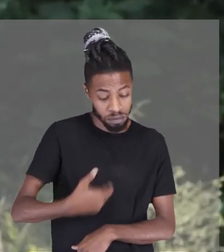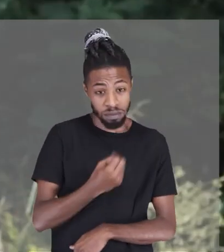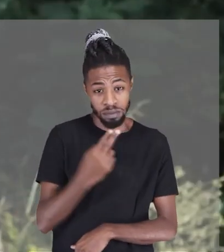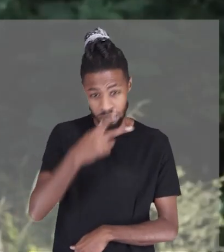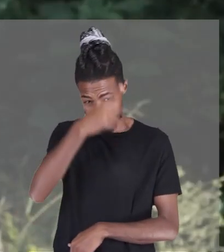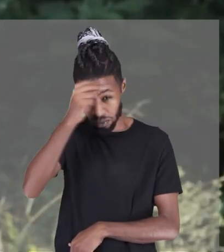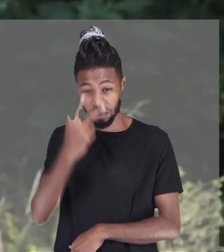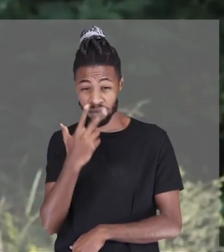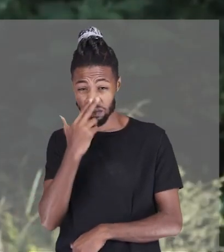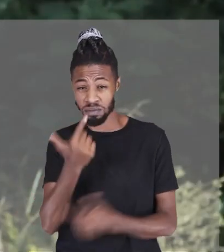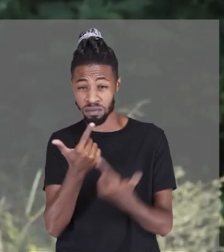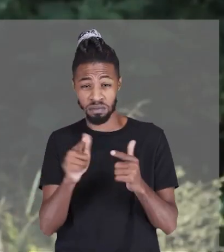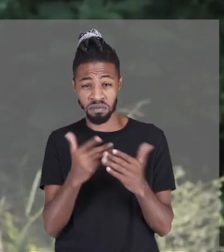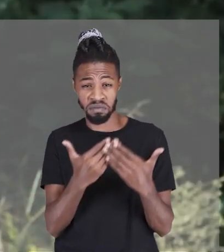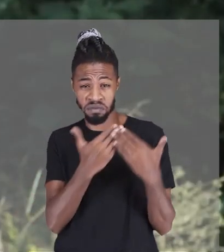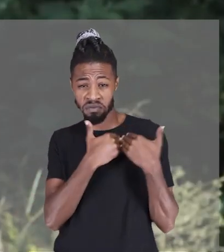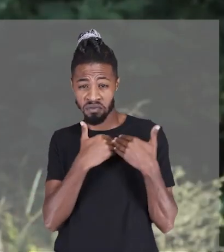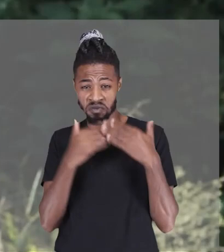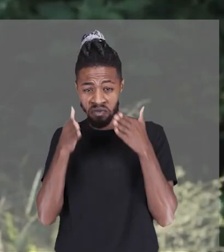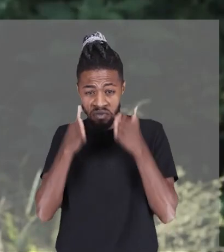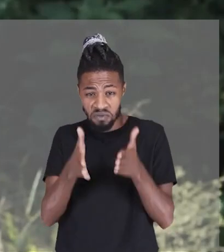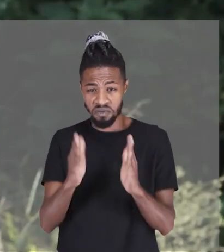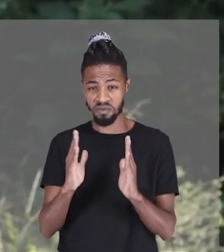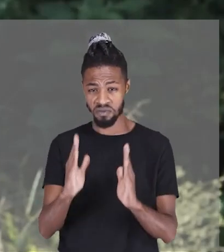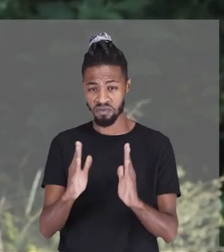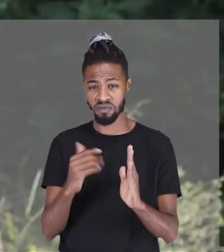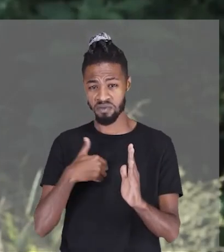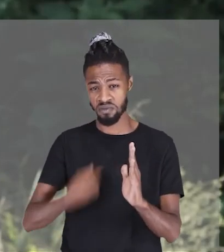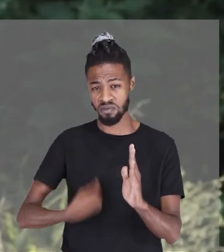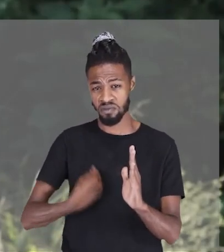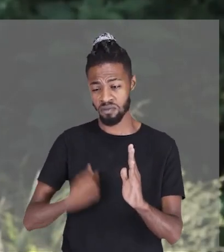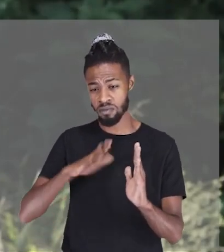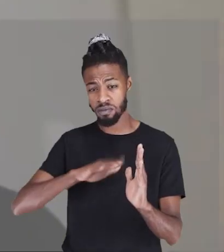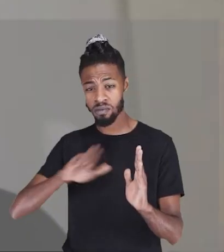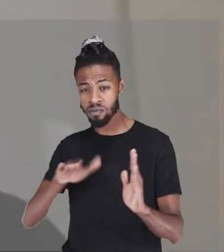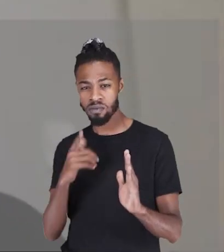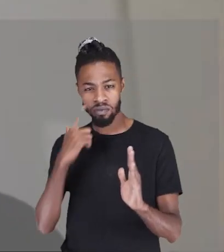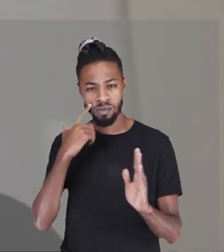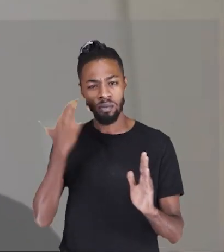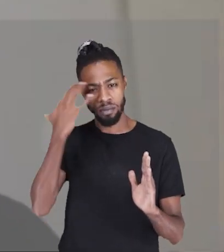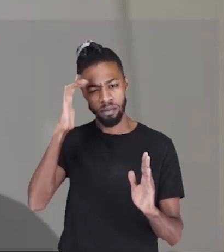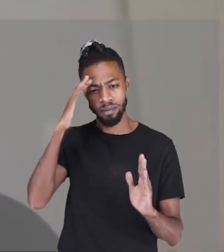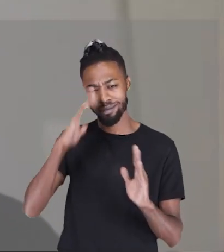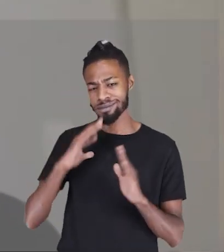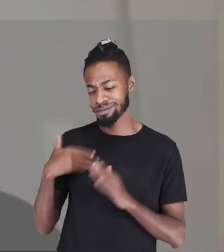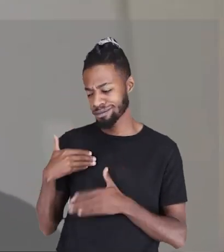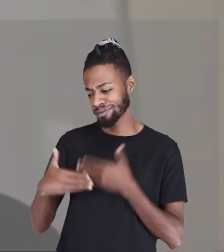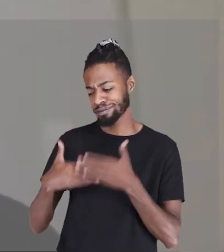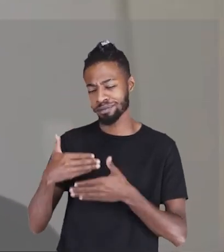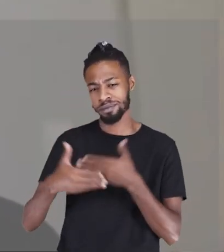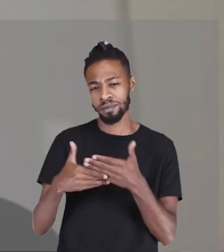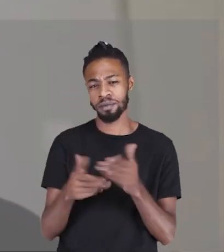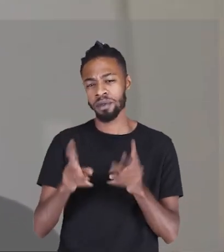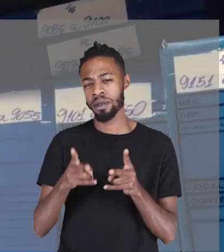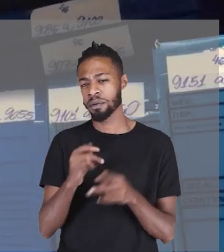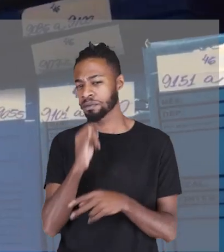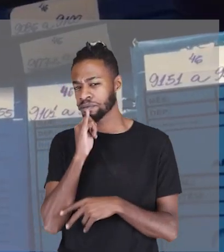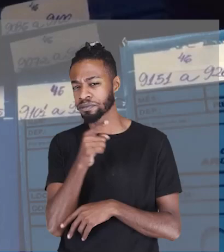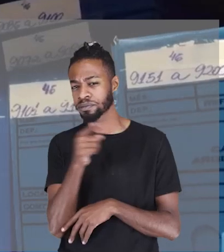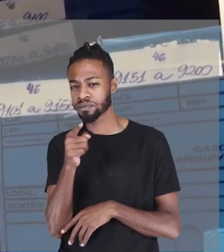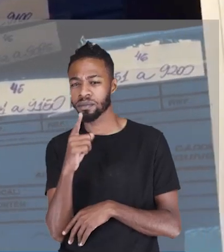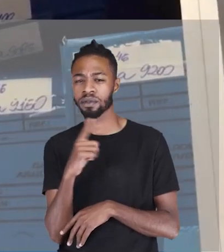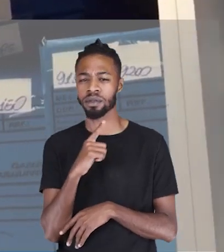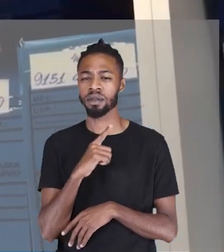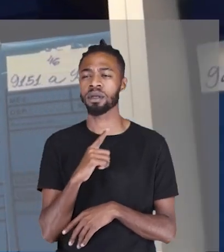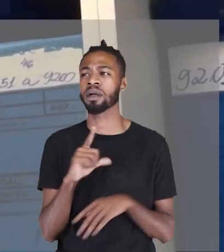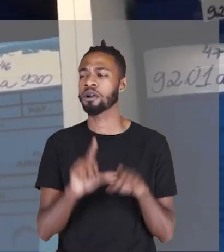Nem o Estado, nem o município se sente responsável integralmente por essa etapa. Você entende todo o processo, que